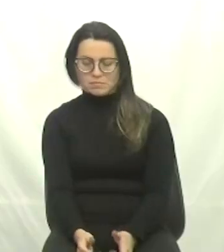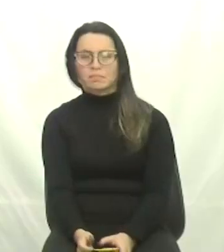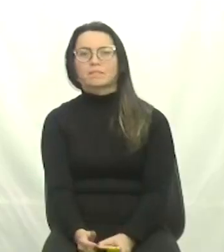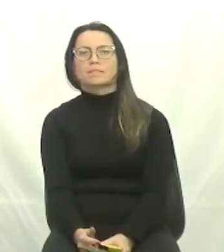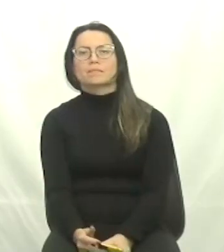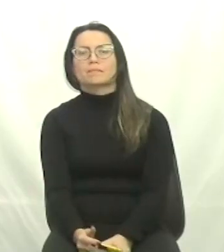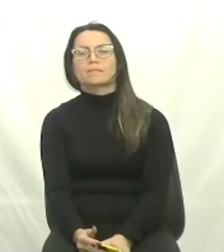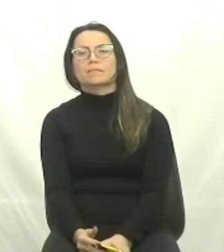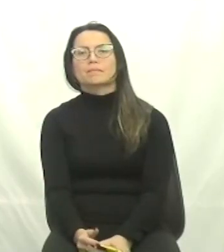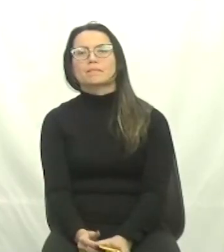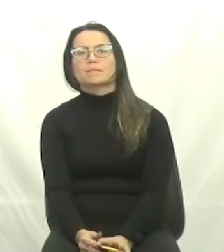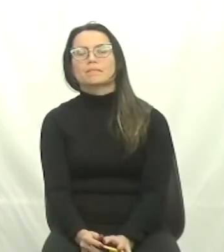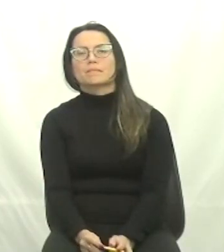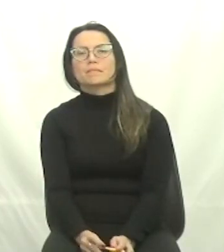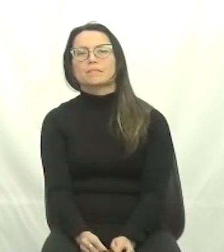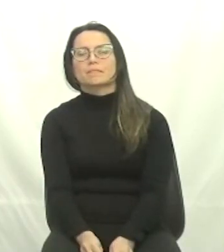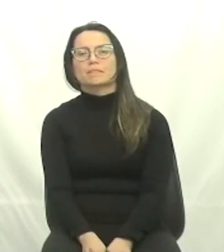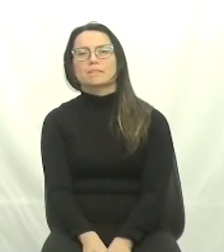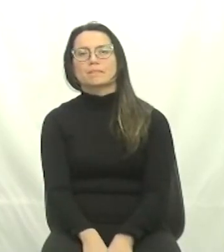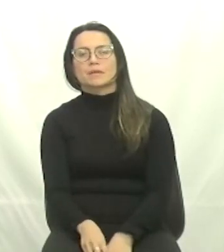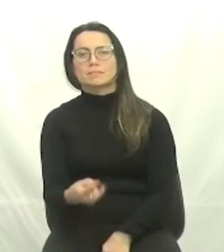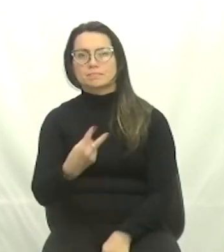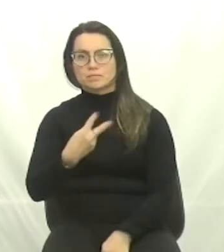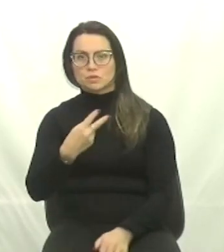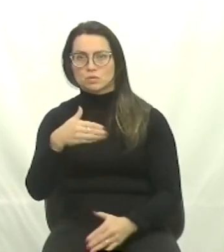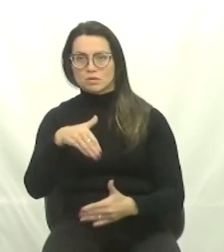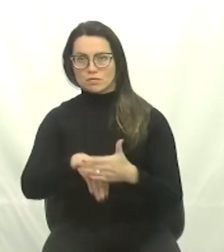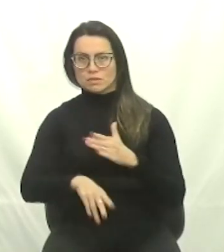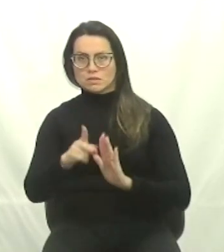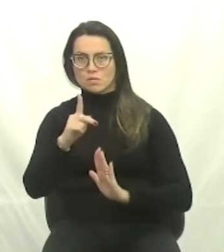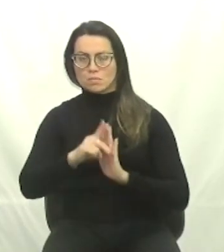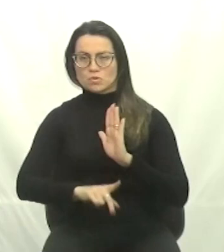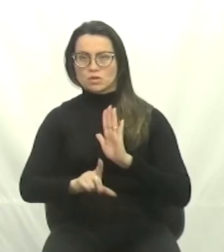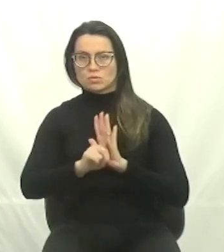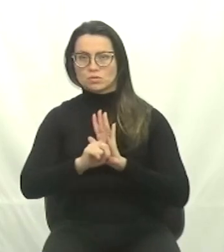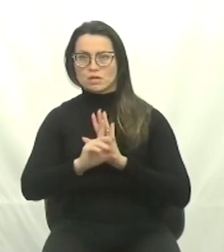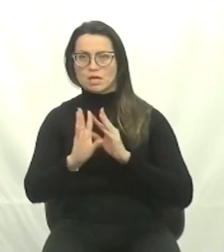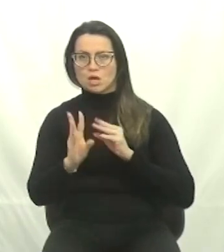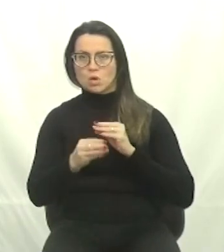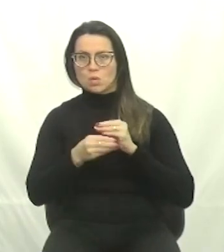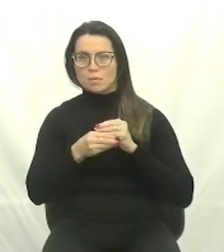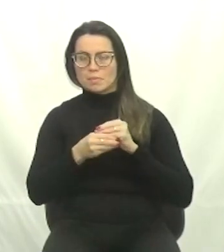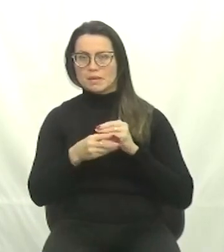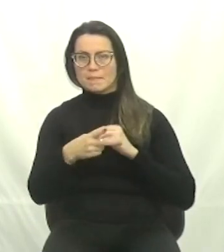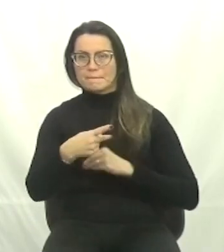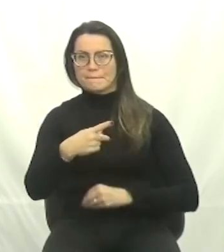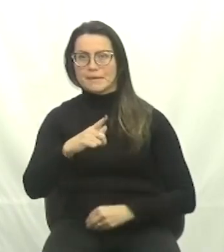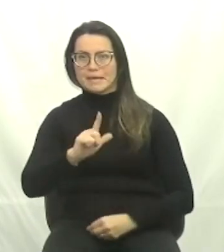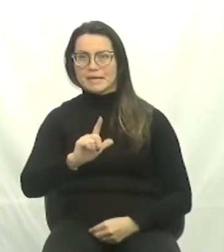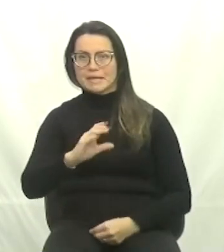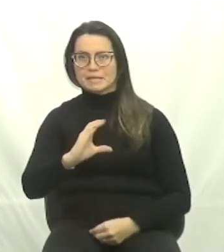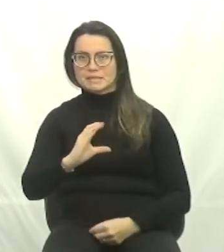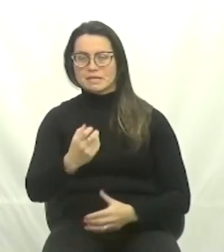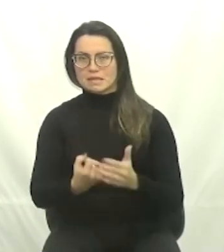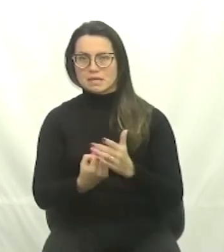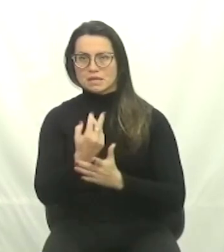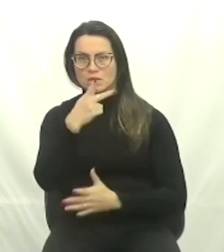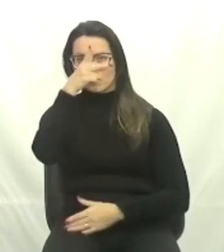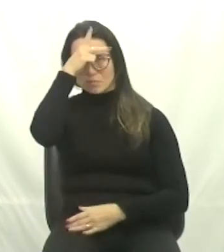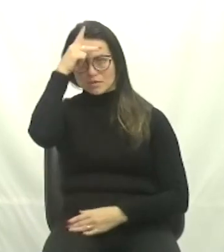Em segunda discussão e votação, o projeto de lei complementar PLC do Executivo